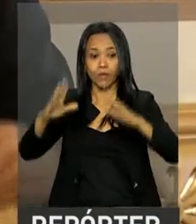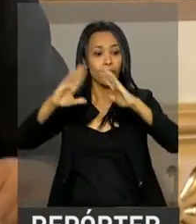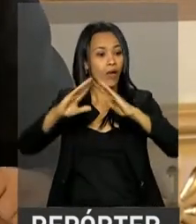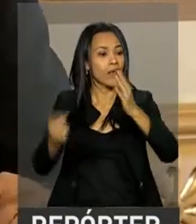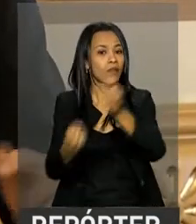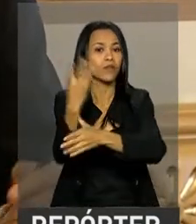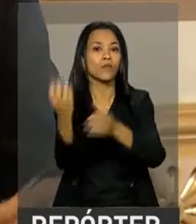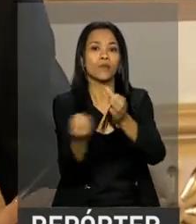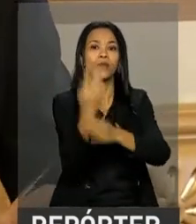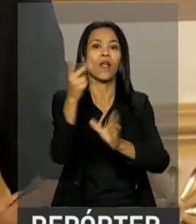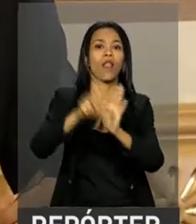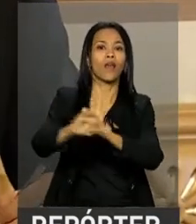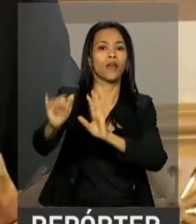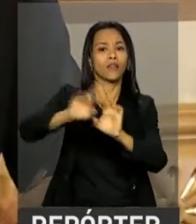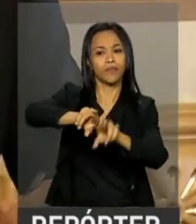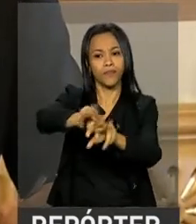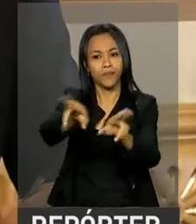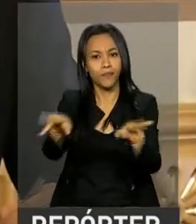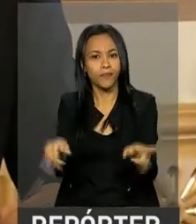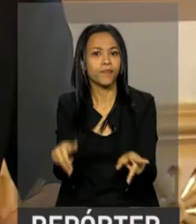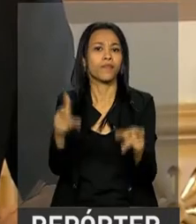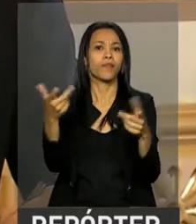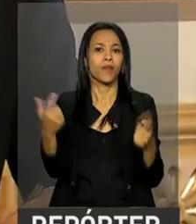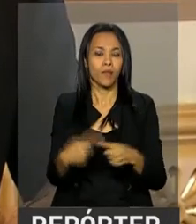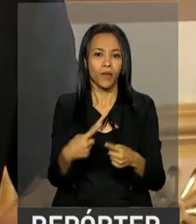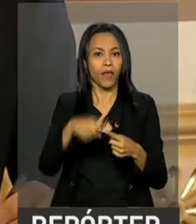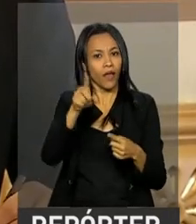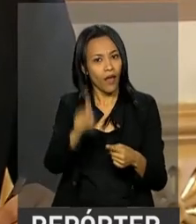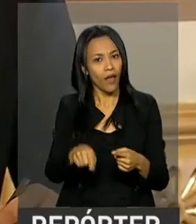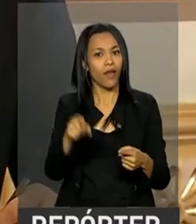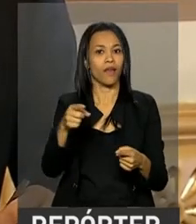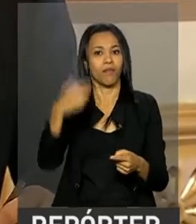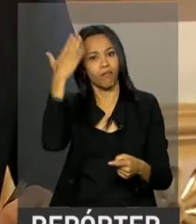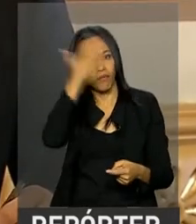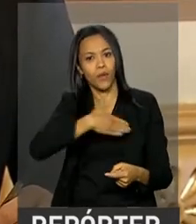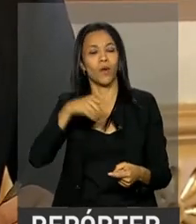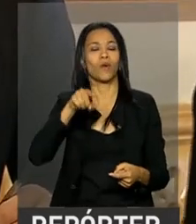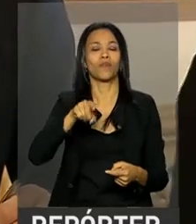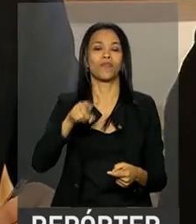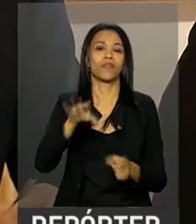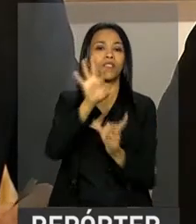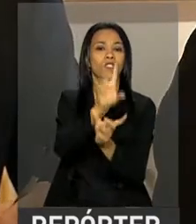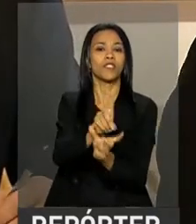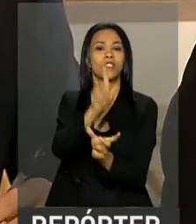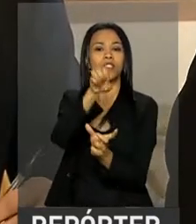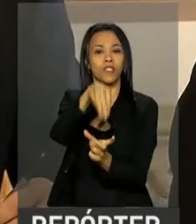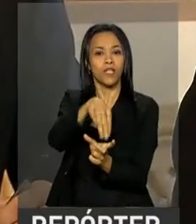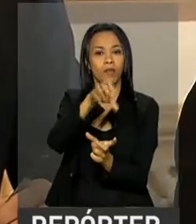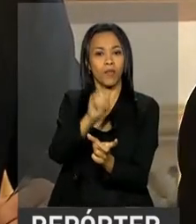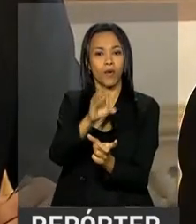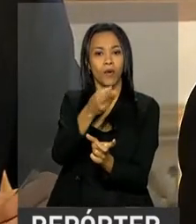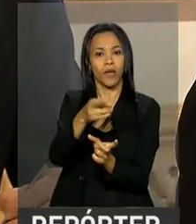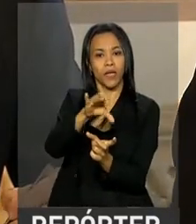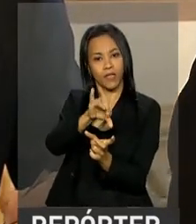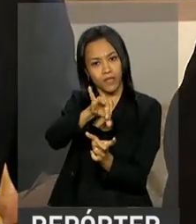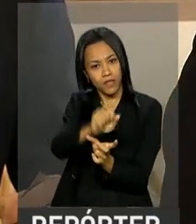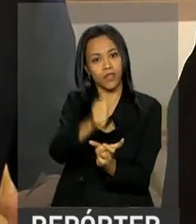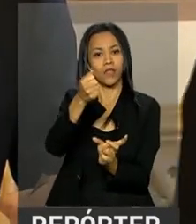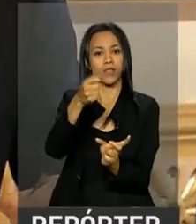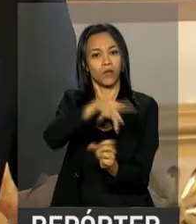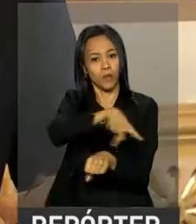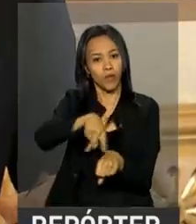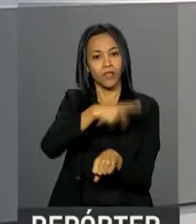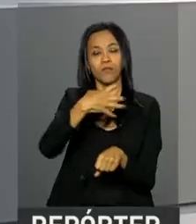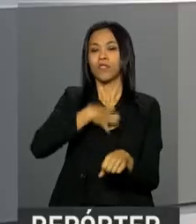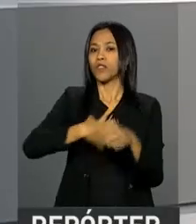casa da democracia porque o parlamento sempre é a maior revelação da democracia interna de um país estou aqui quanto no